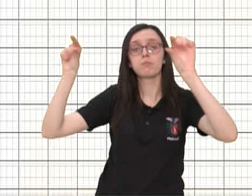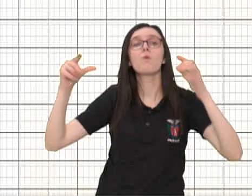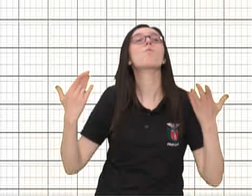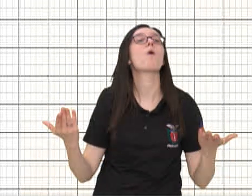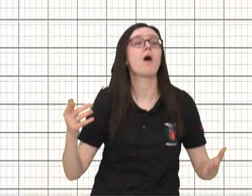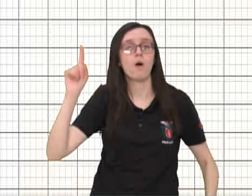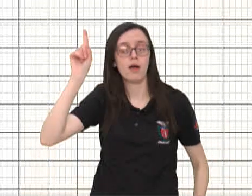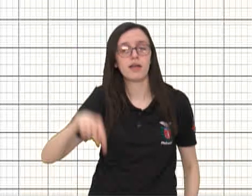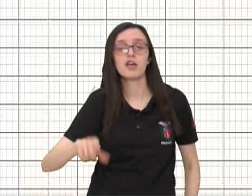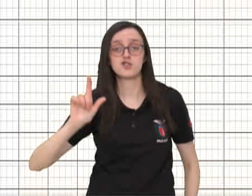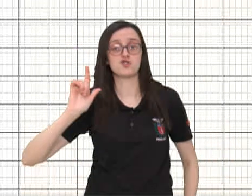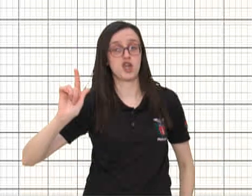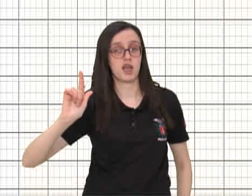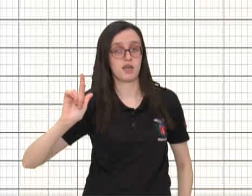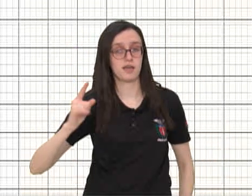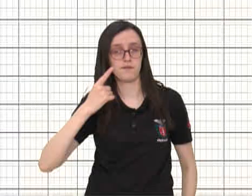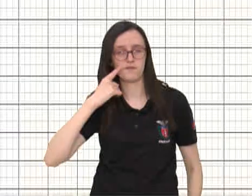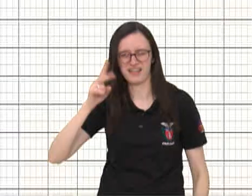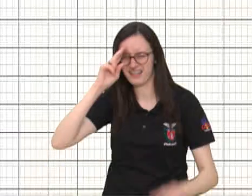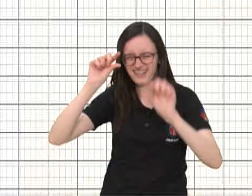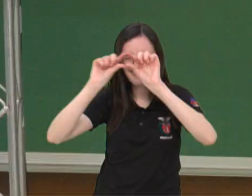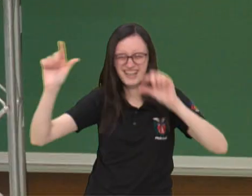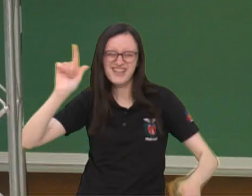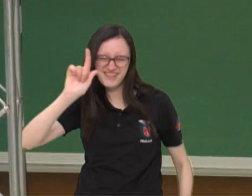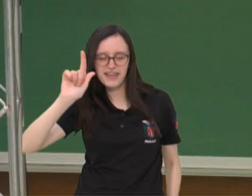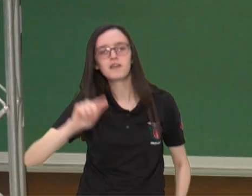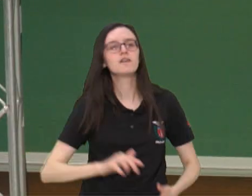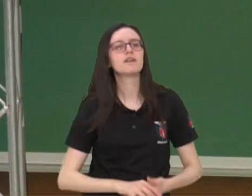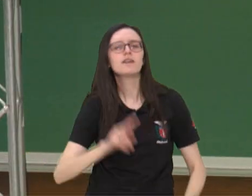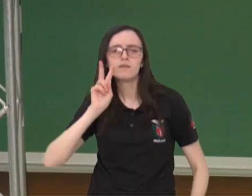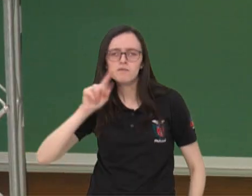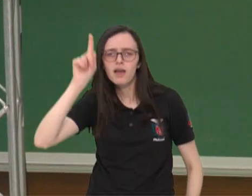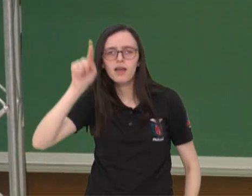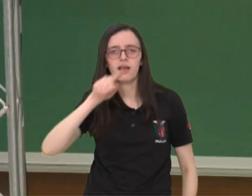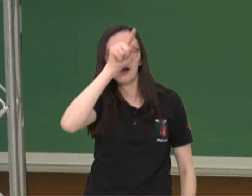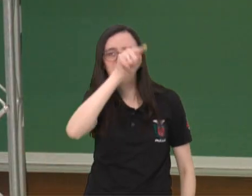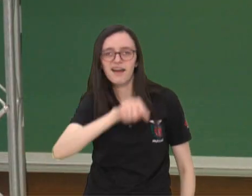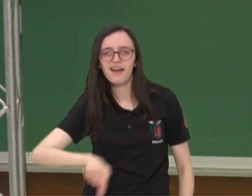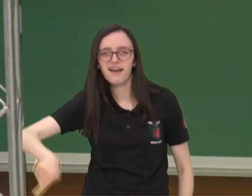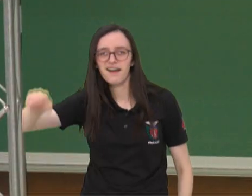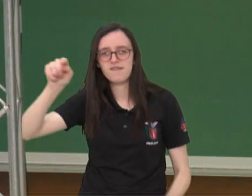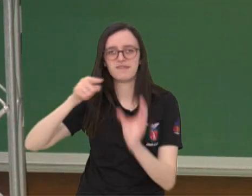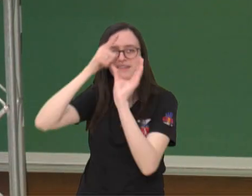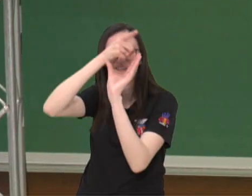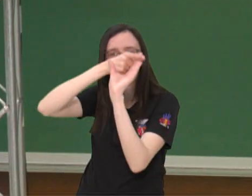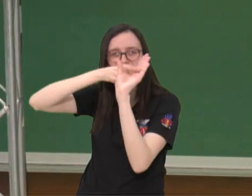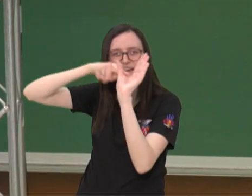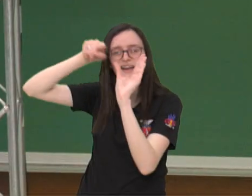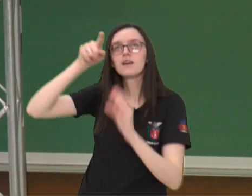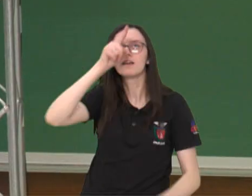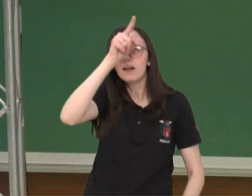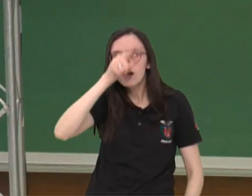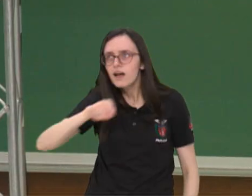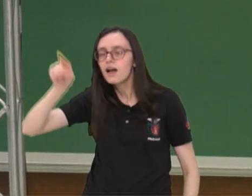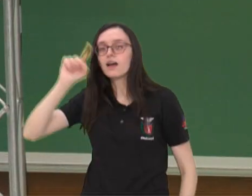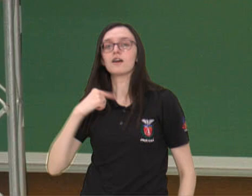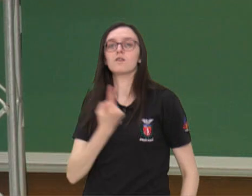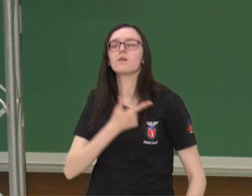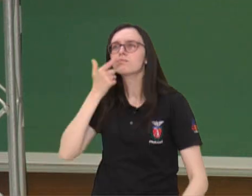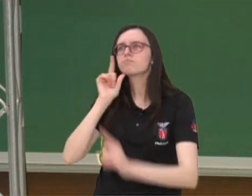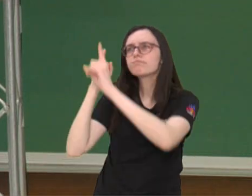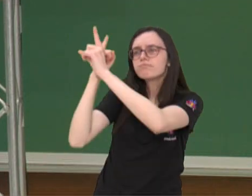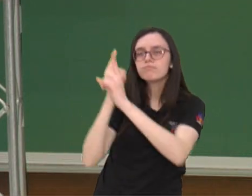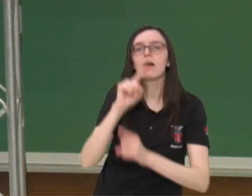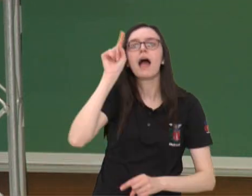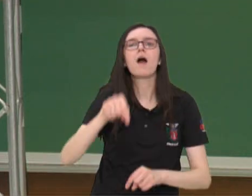parábola da função g. Então, a função g é essa parábola com cavidade voltada para cima. A gente também consegue identificar